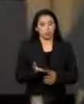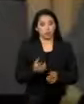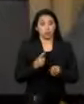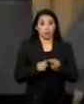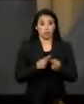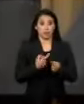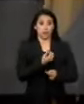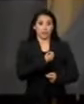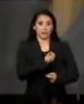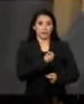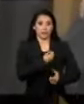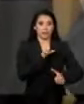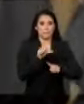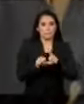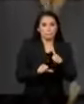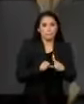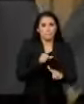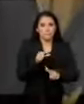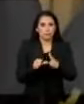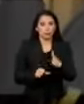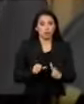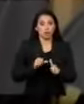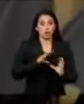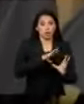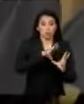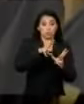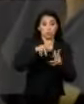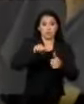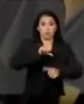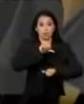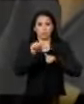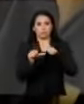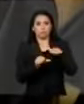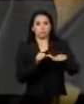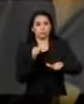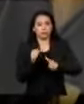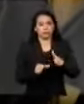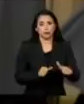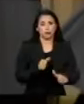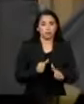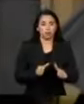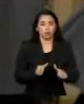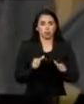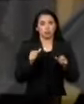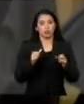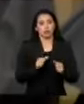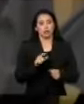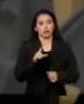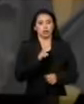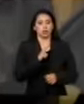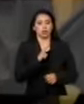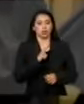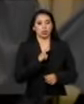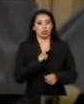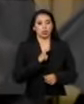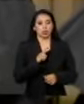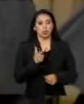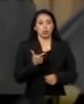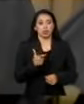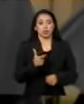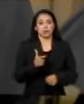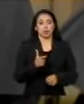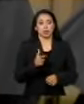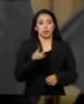dinâmica, porque o universo é dinâmico. Não sou teórico do Big Bang, não sou